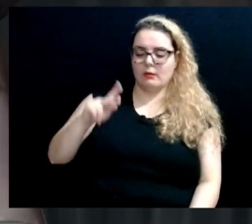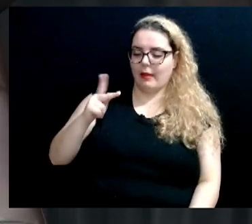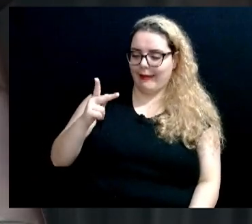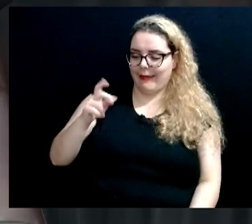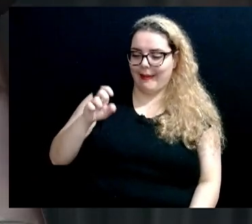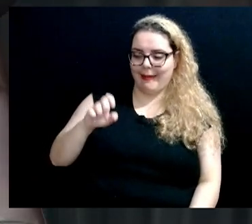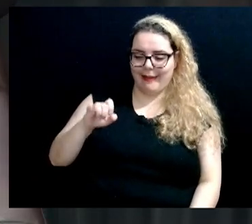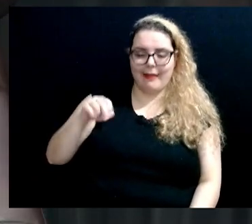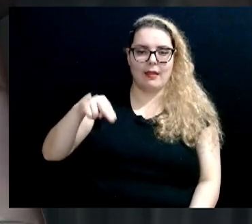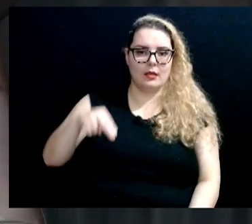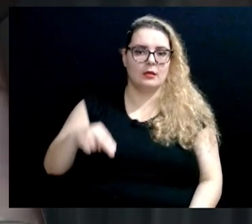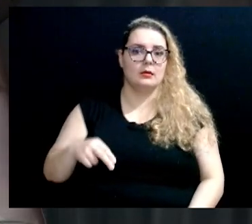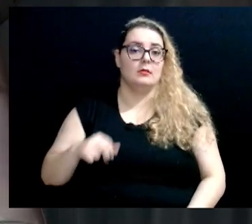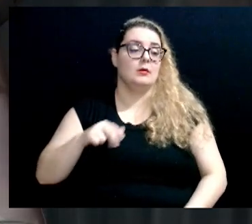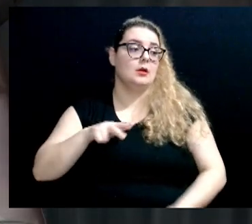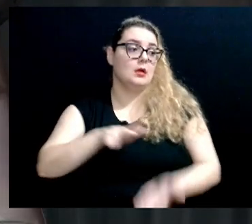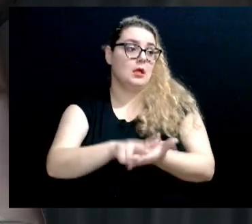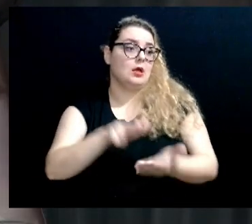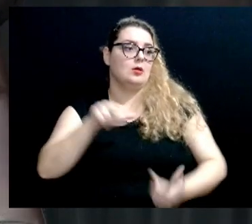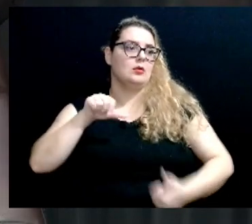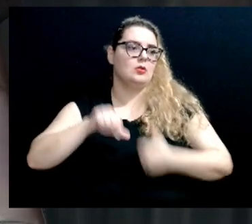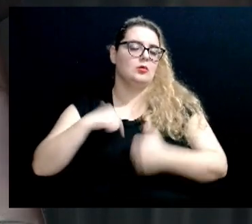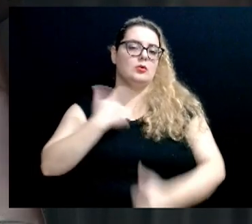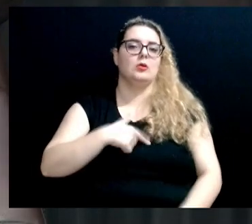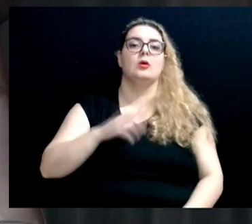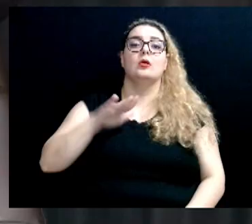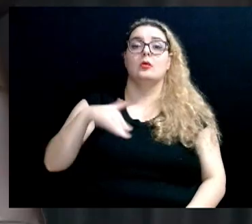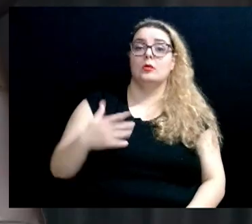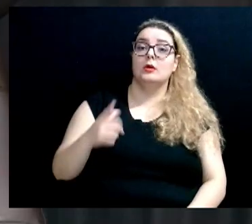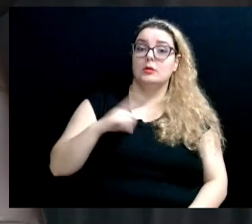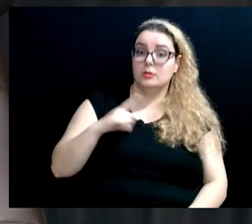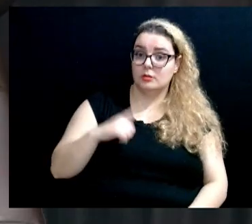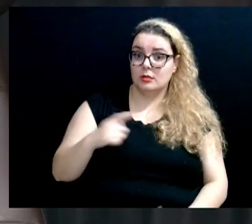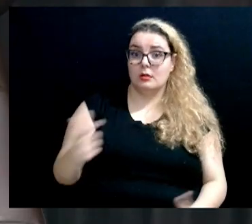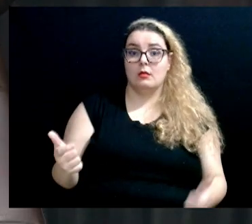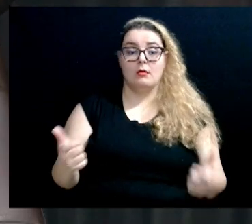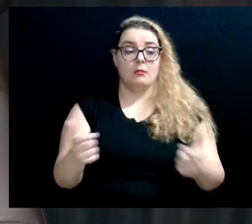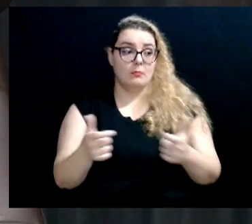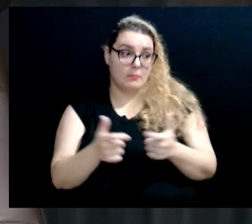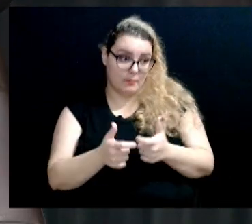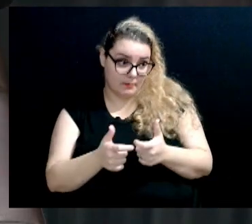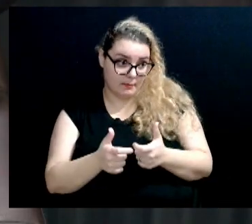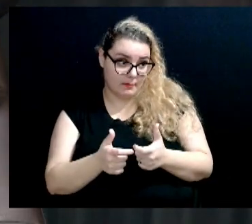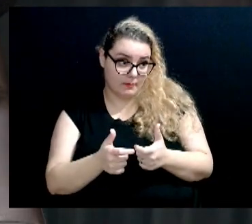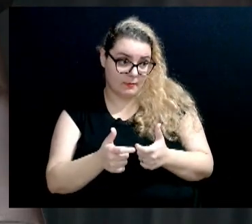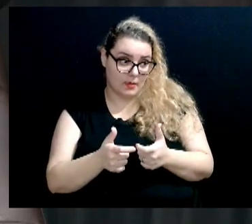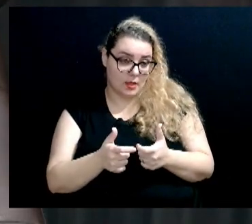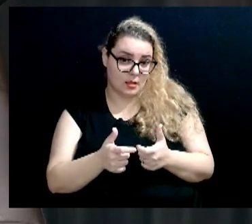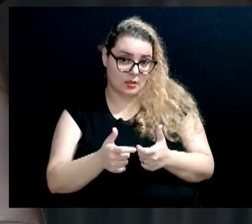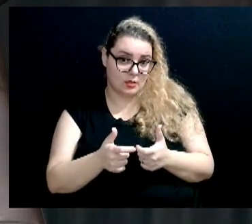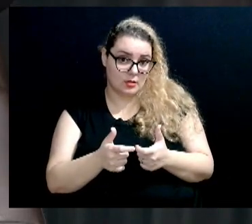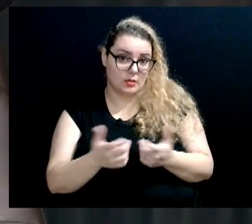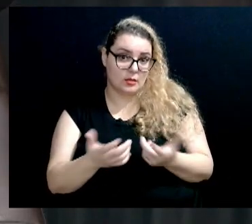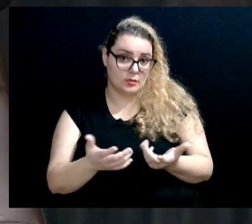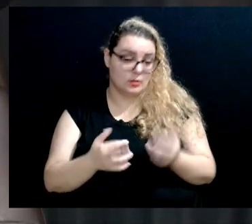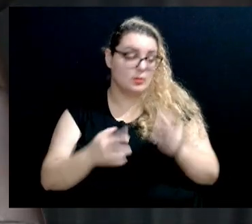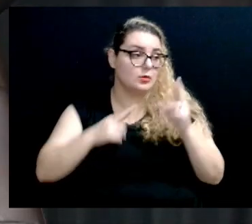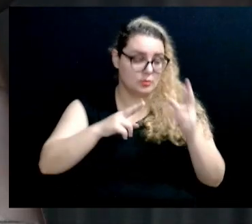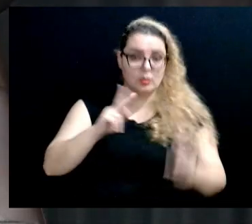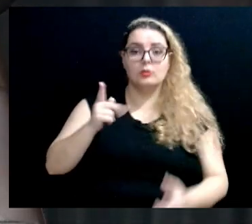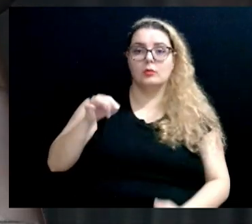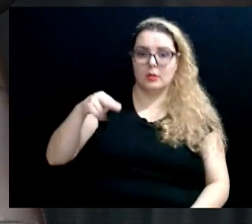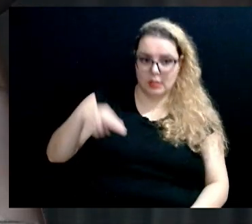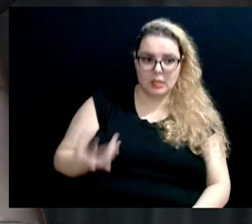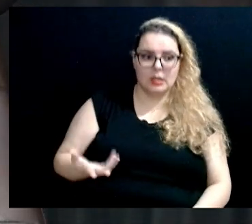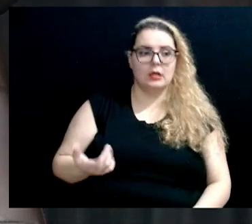A partir do momento em que a gente tem sono REM, né, um menos tempo de